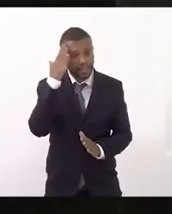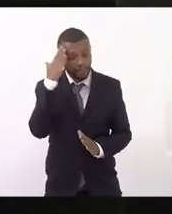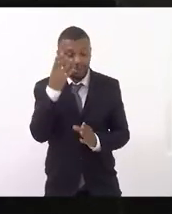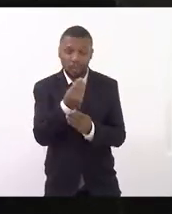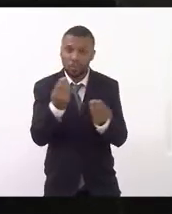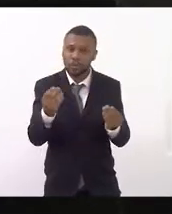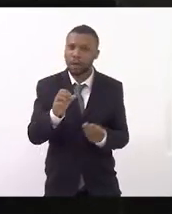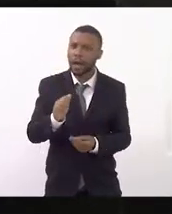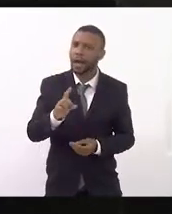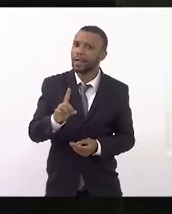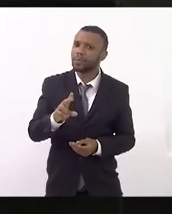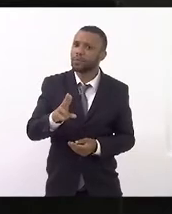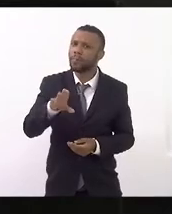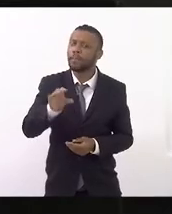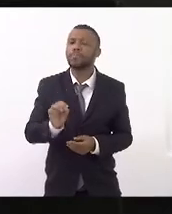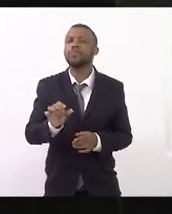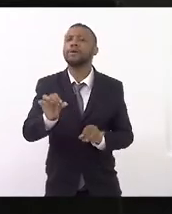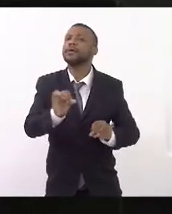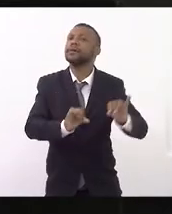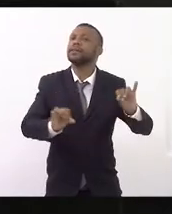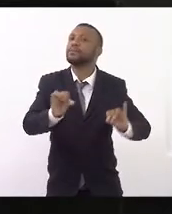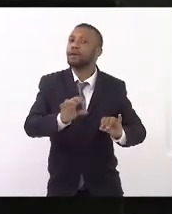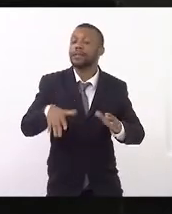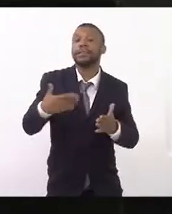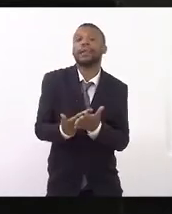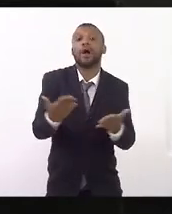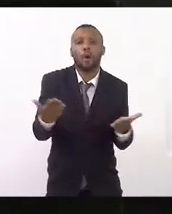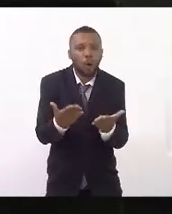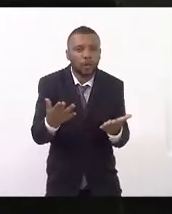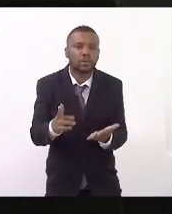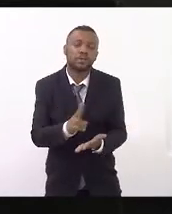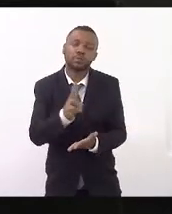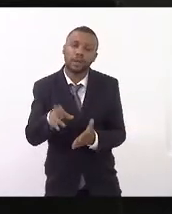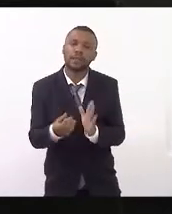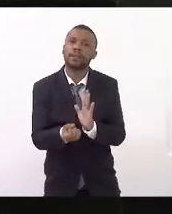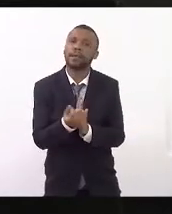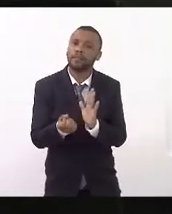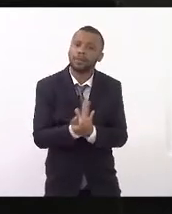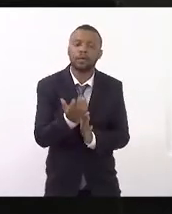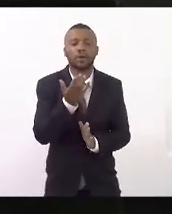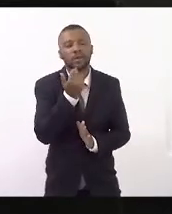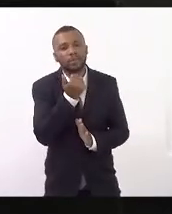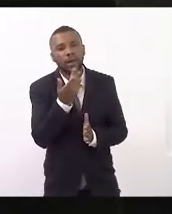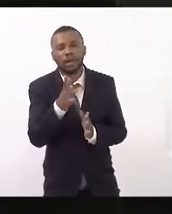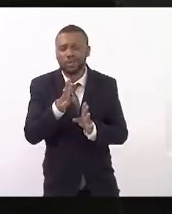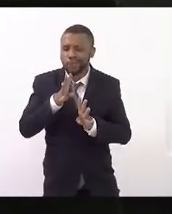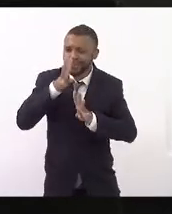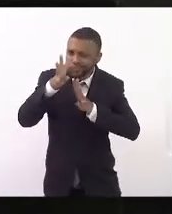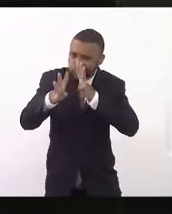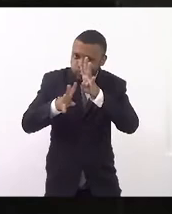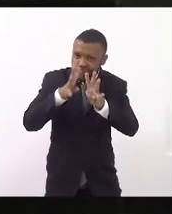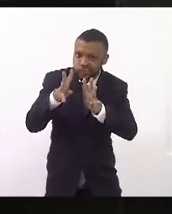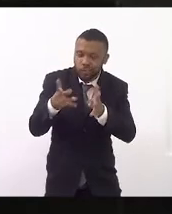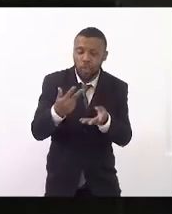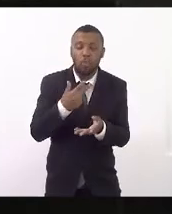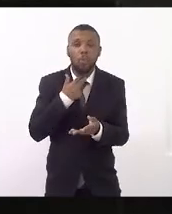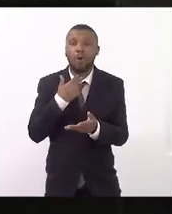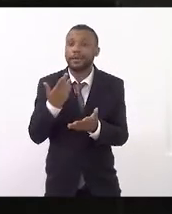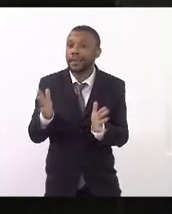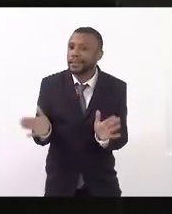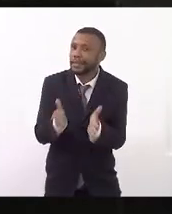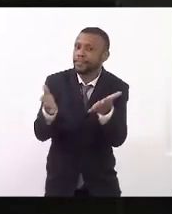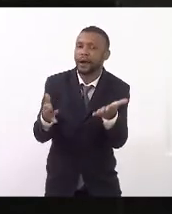químicos sejam ainda utilizados na produção de alimento. O uso indiscriminado não deve ser uma política pública